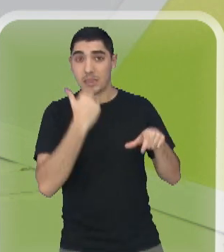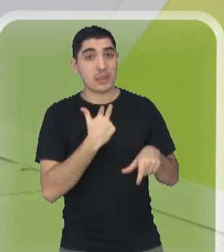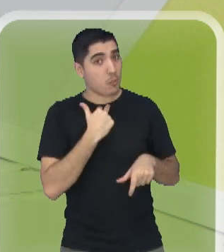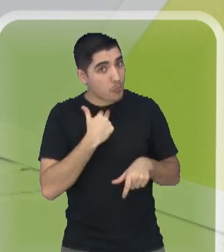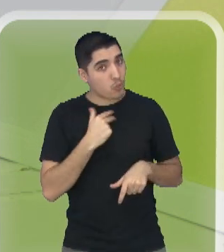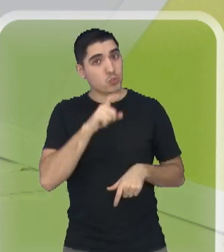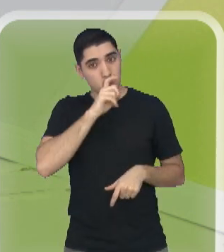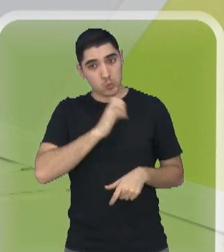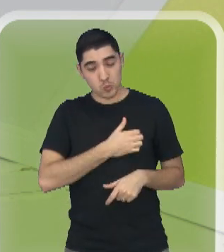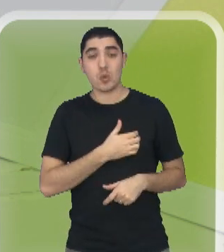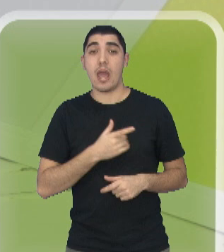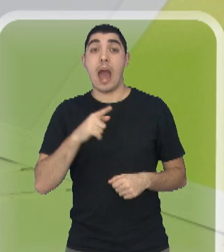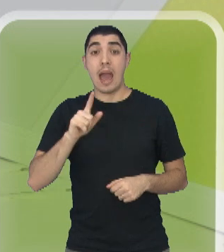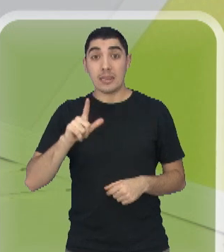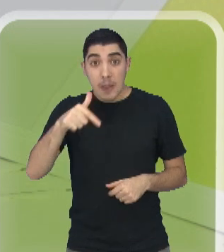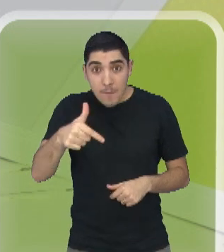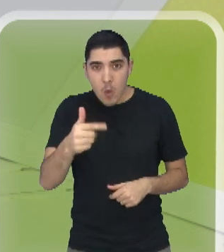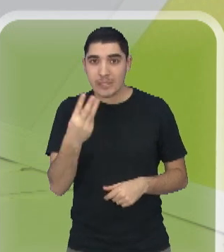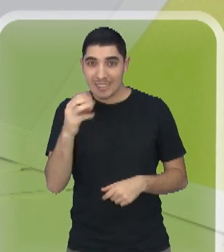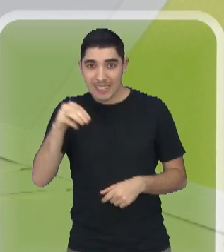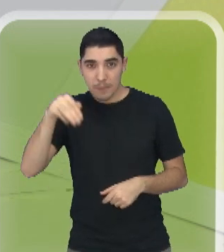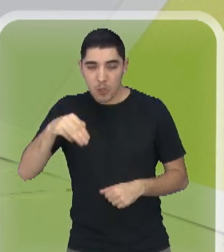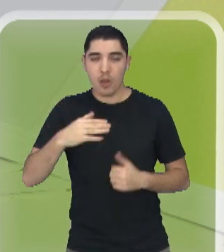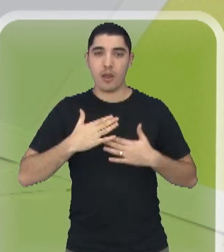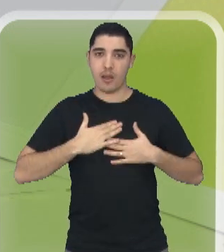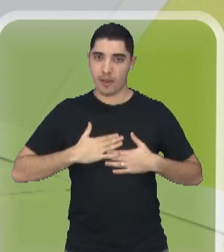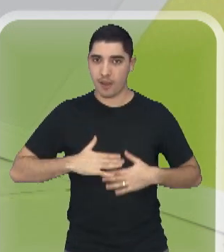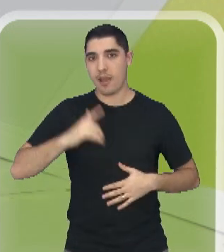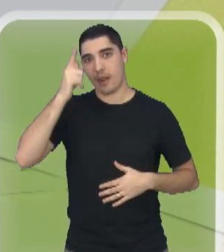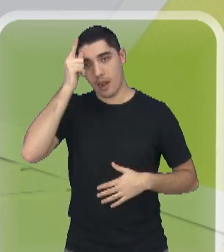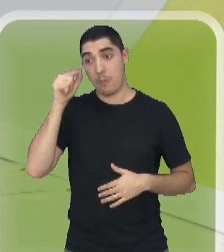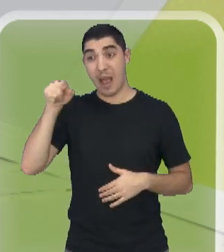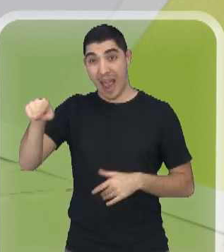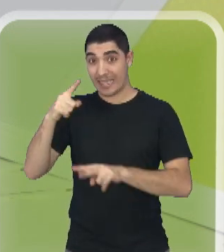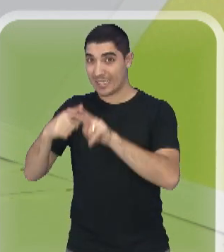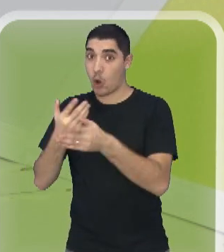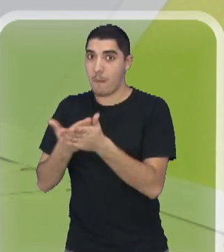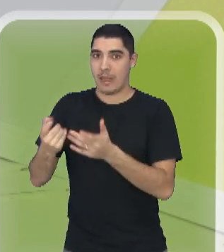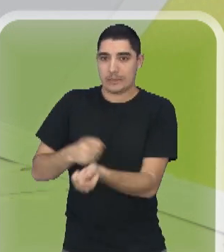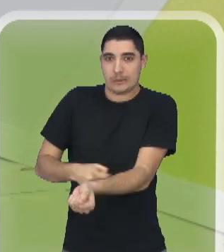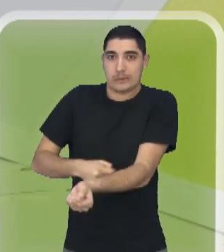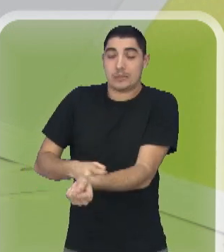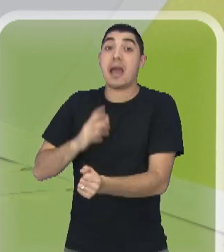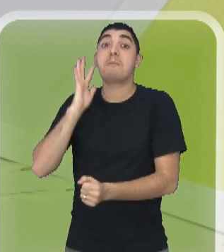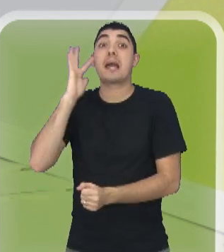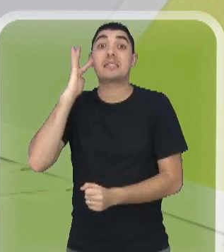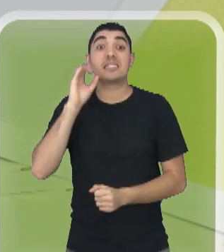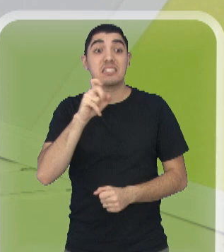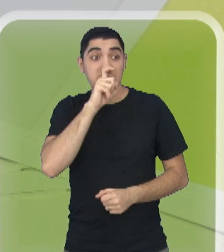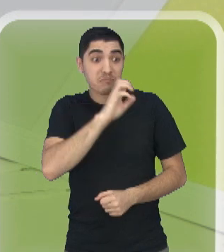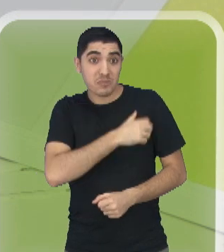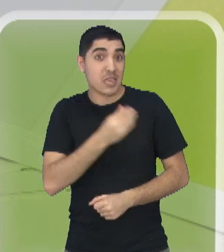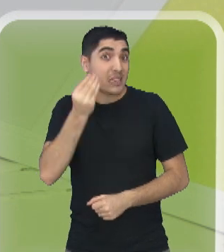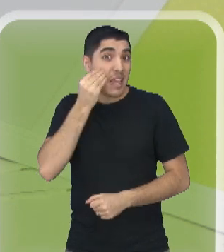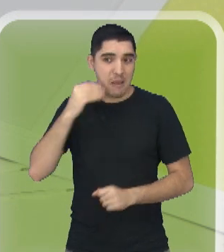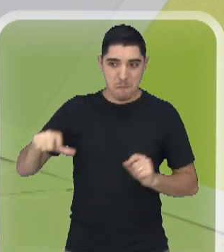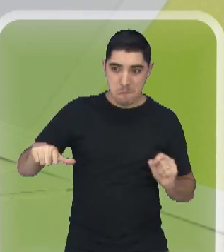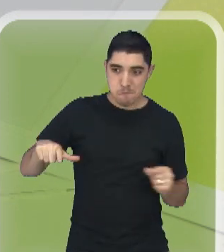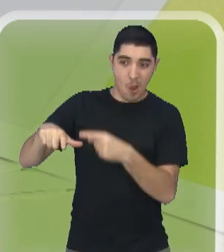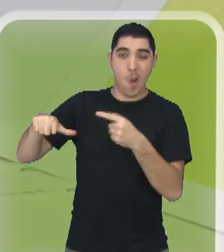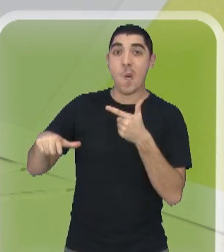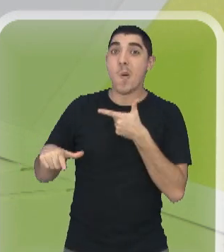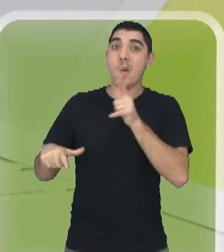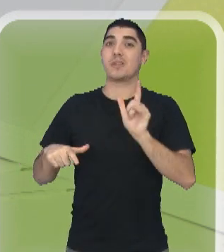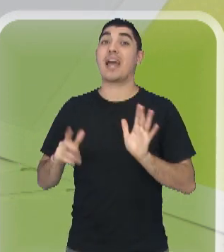daí, já passa o nervosismo para o outro lado e aí o São José pode aproveitar e quem sabe até matar o jogo em contra-ataques. É isso que a gente espera